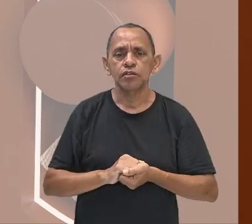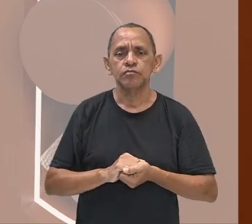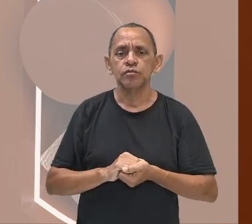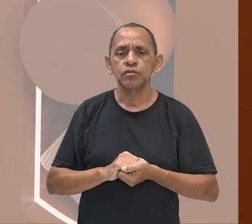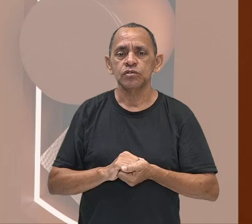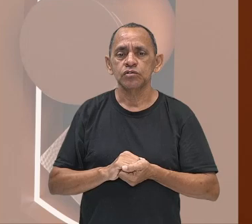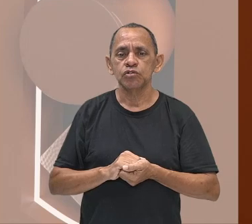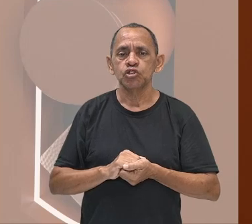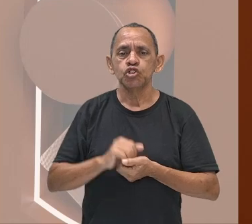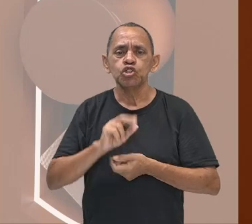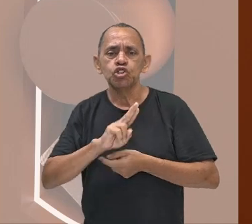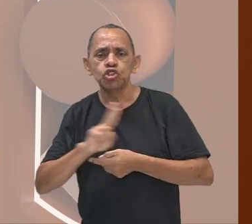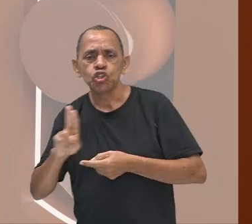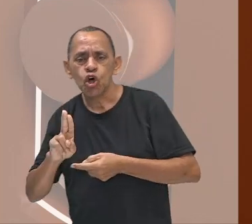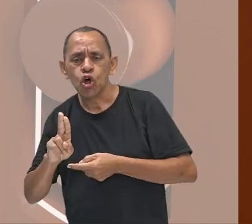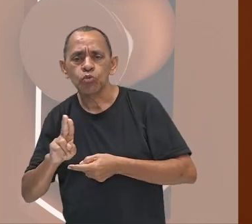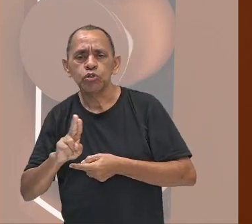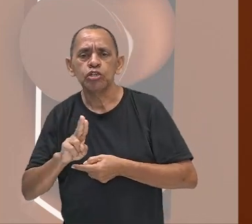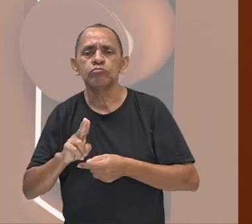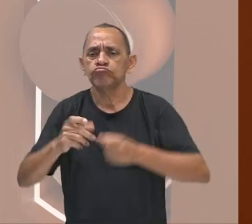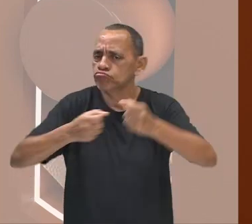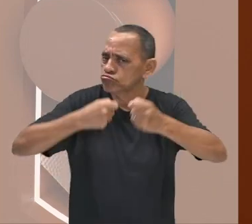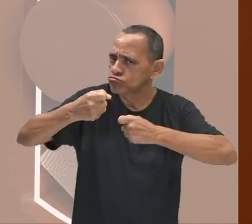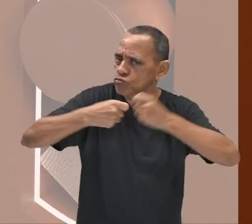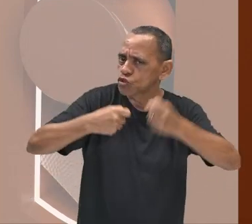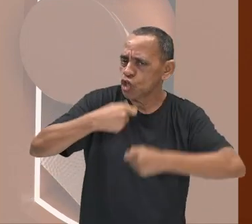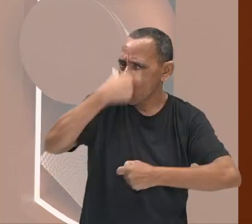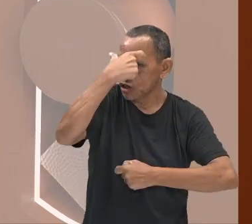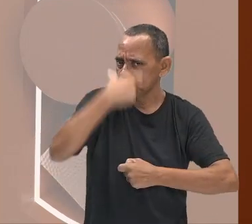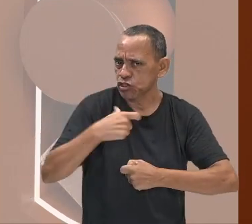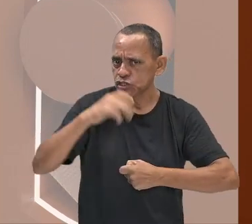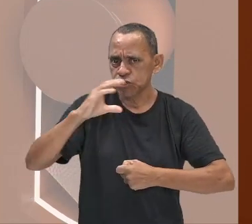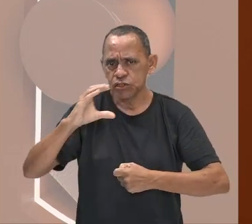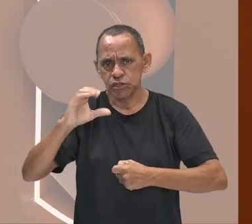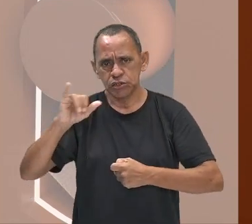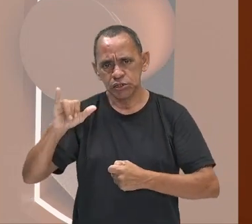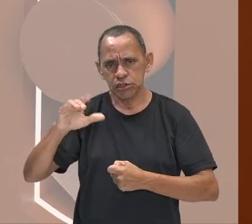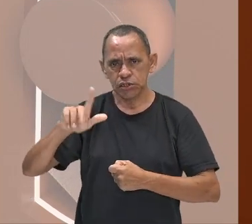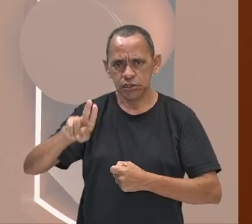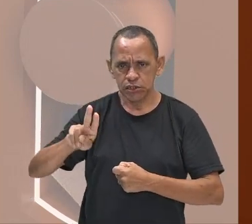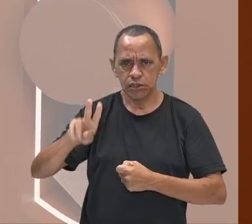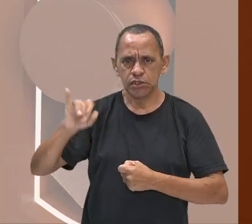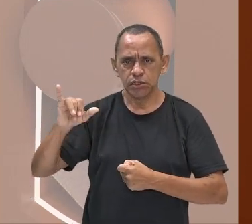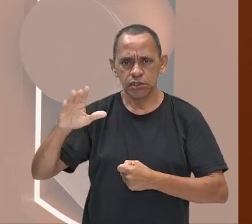é uma guerra civil. Prestem atenção. Quando eu falar de guerra